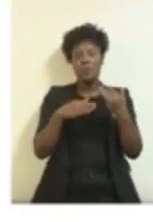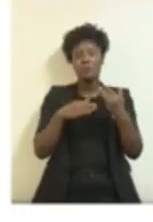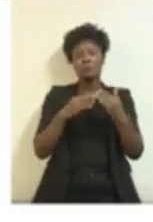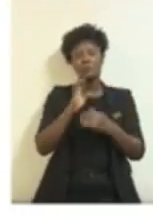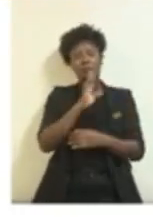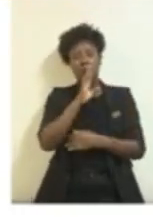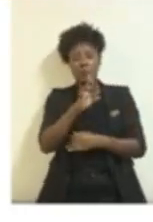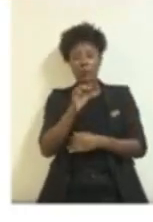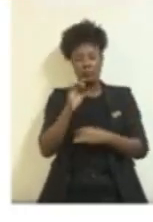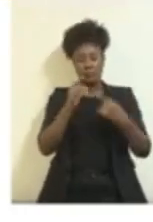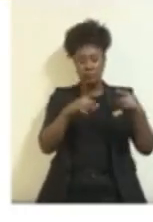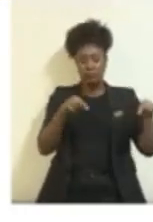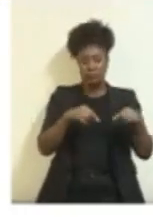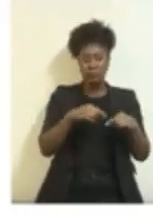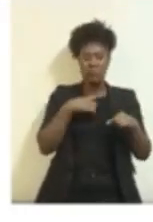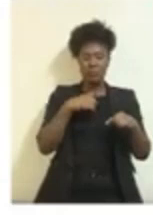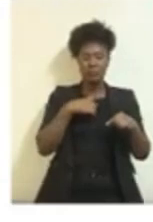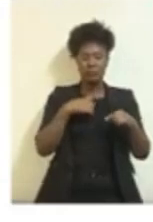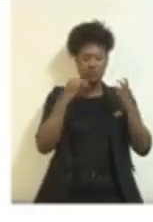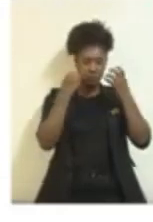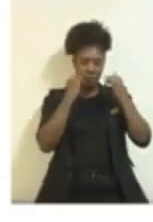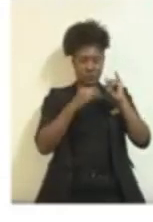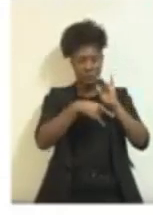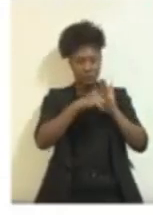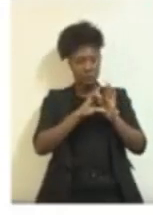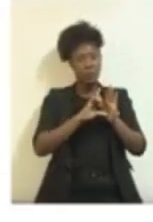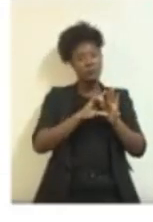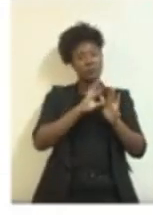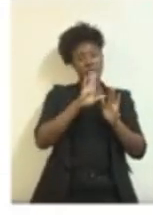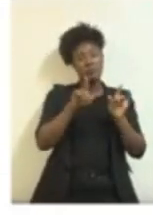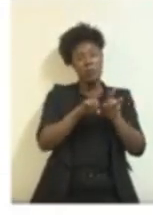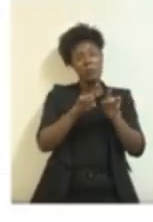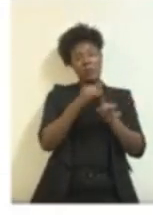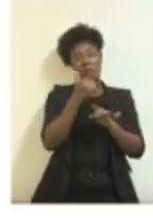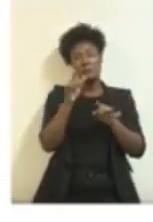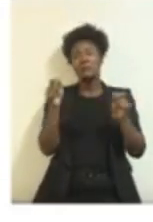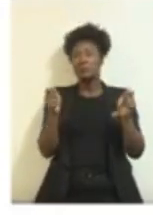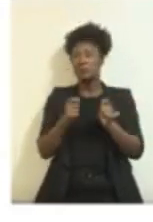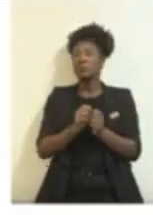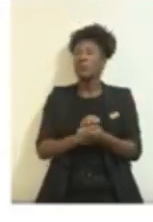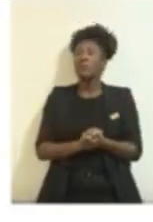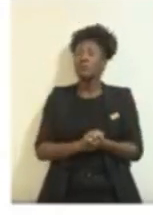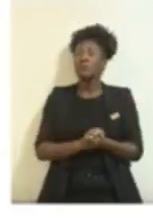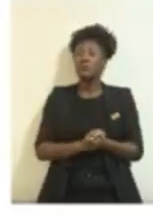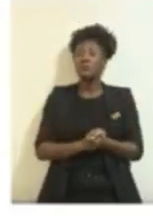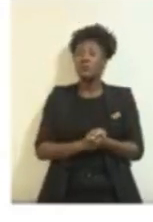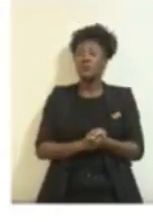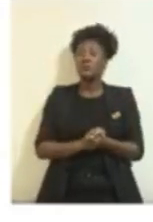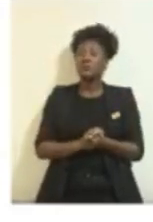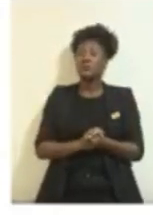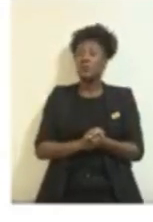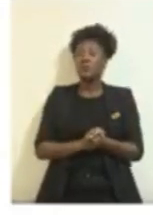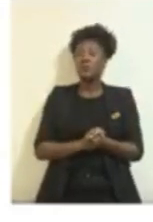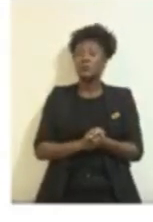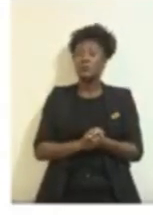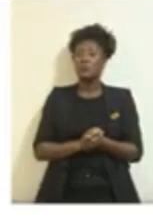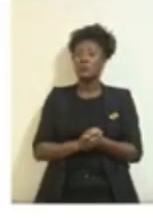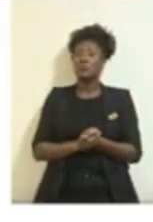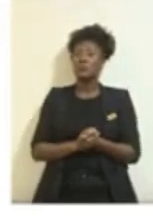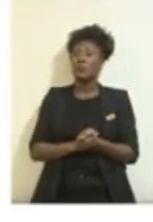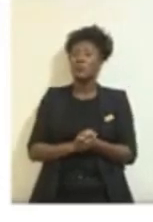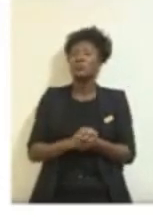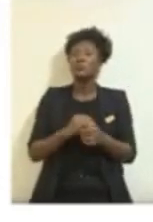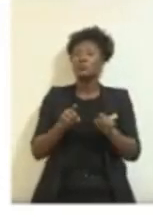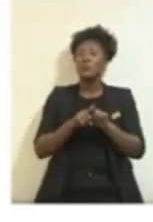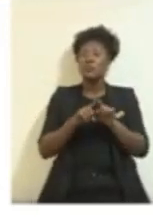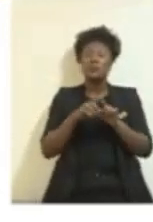foi suprimido, mas na paisagem como um todo. Bom, falando sobre serviços ecossistêmicos, então, como eu falei, vou mais